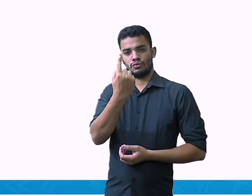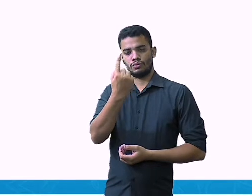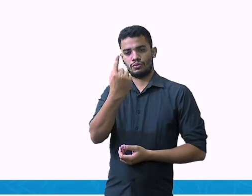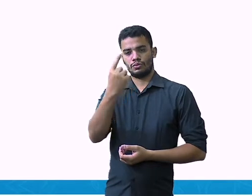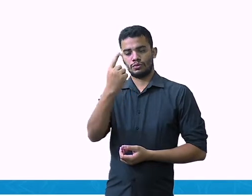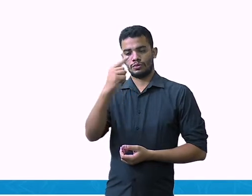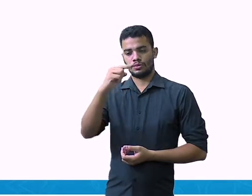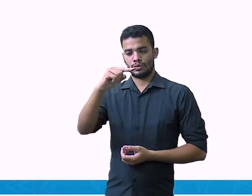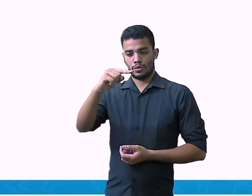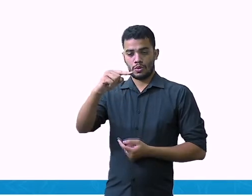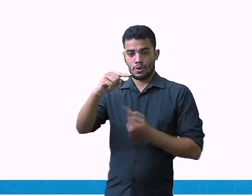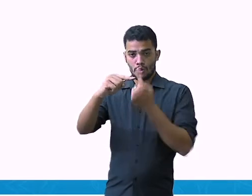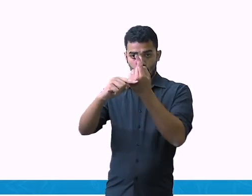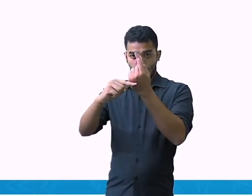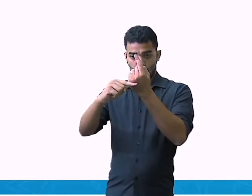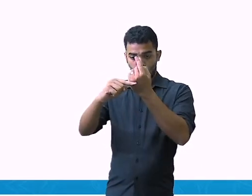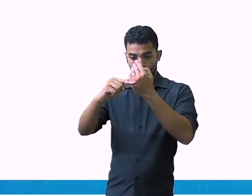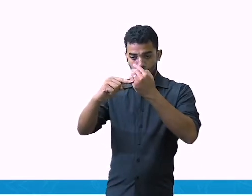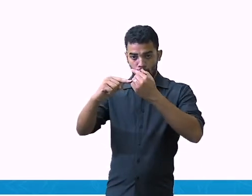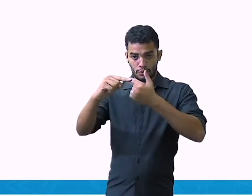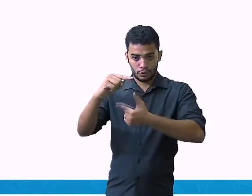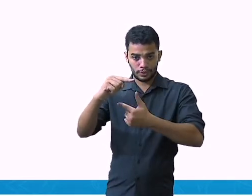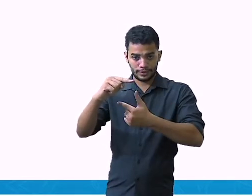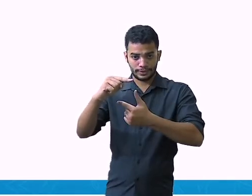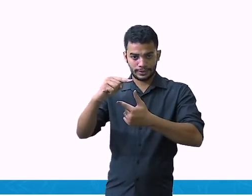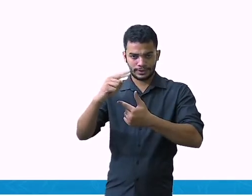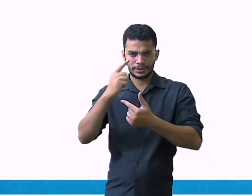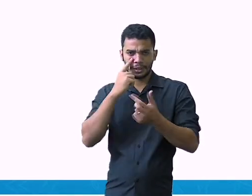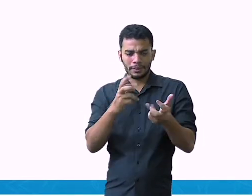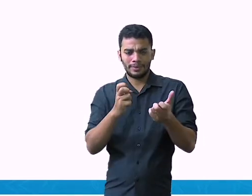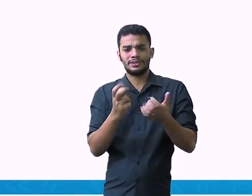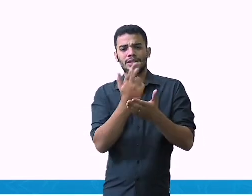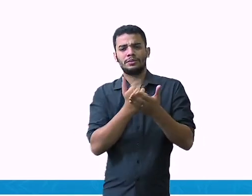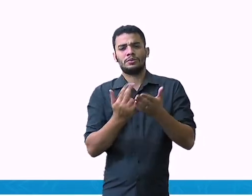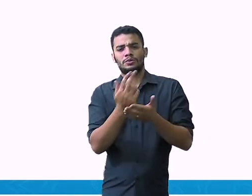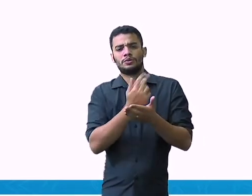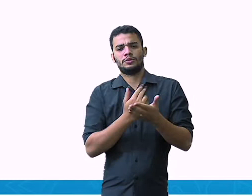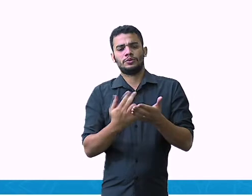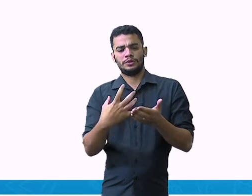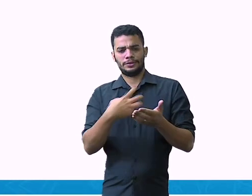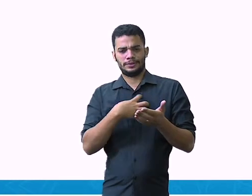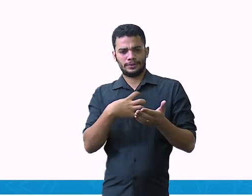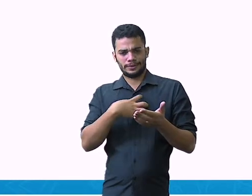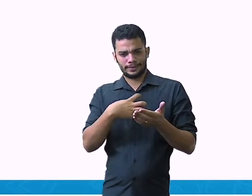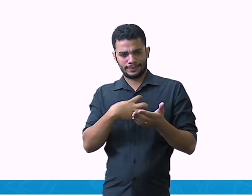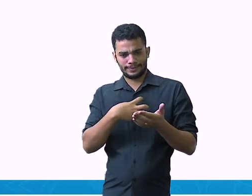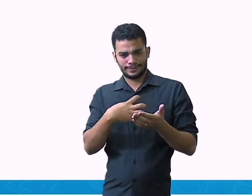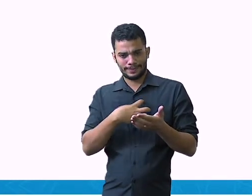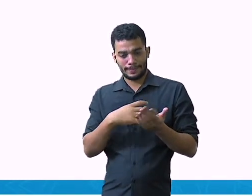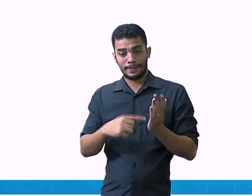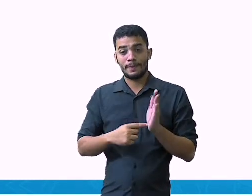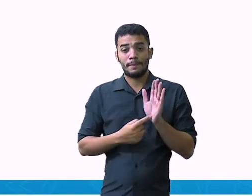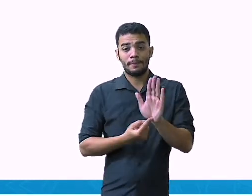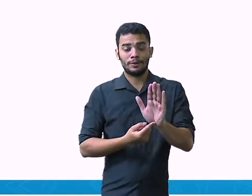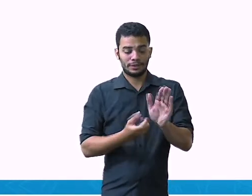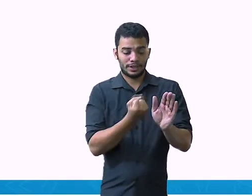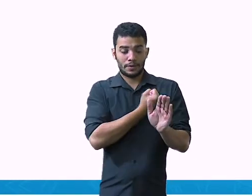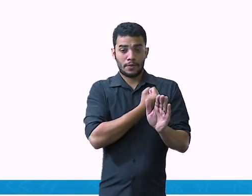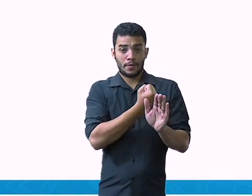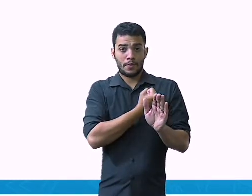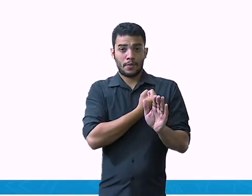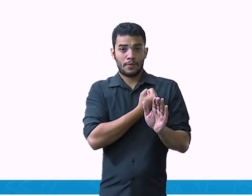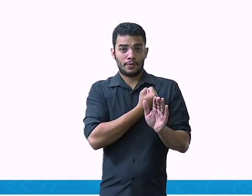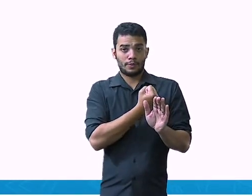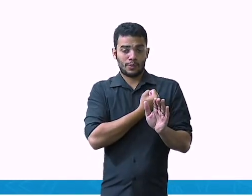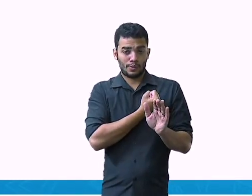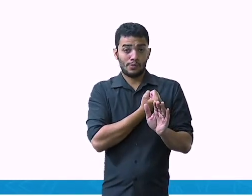8/16. O que caracteriza essas frações? Todas representam o mesmo valor, porém